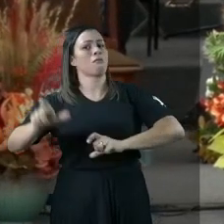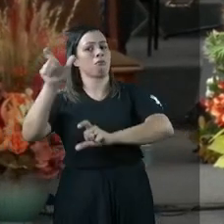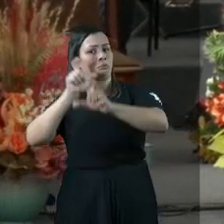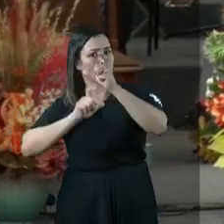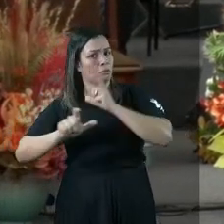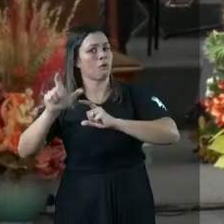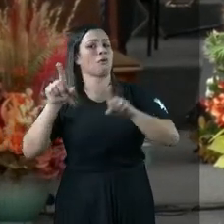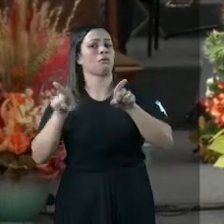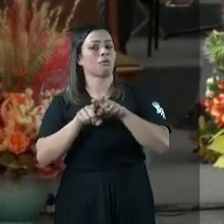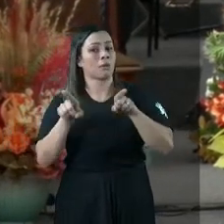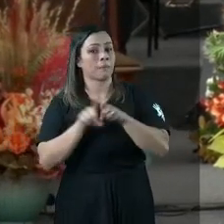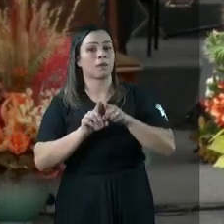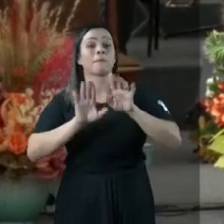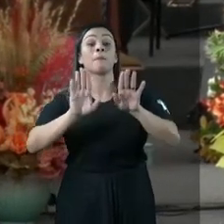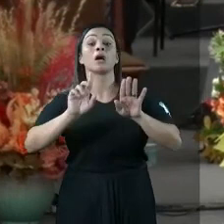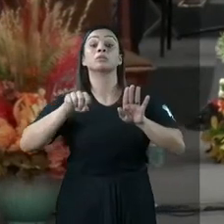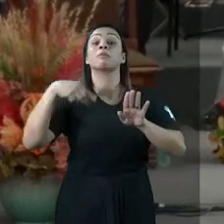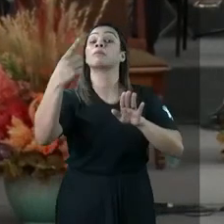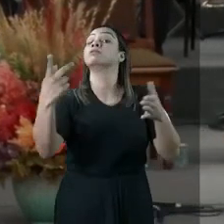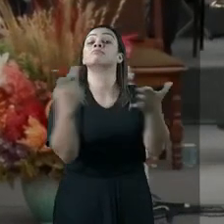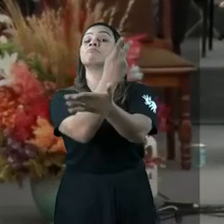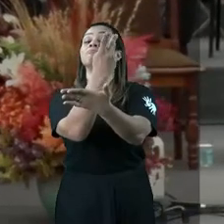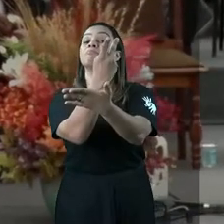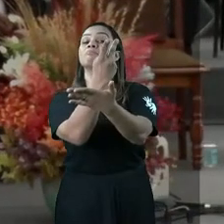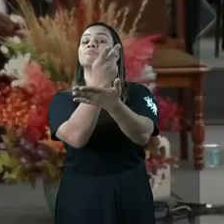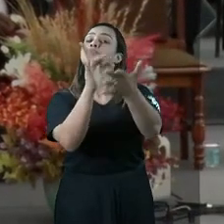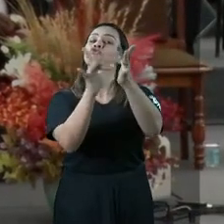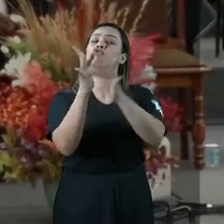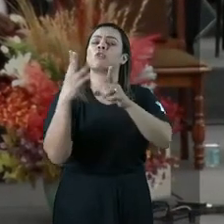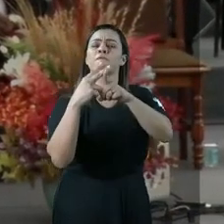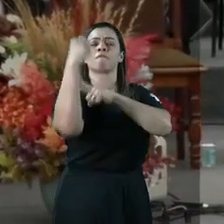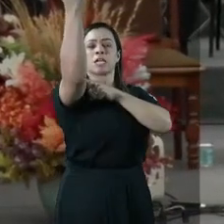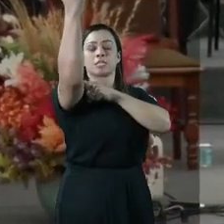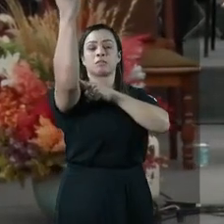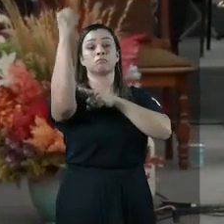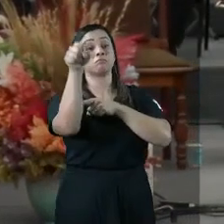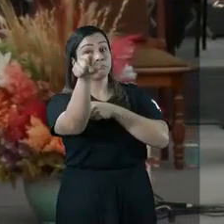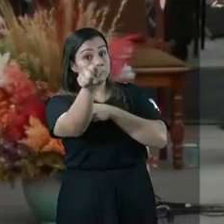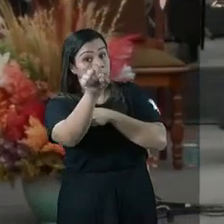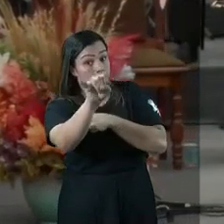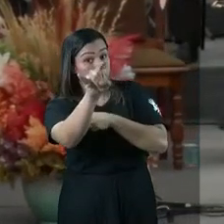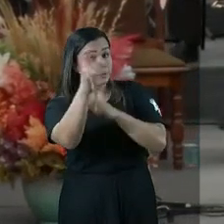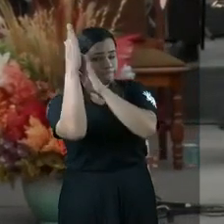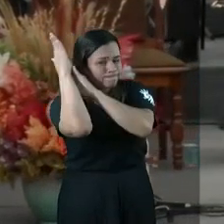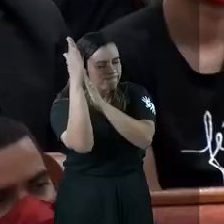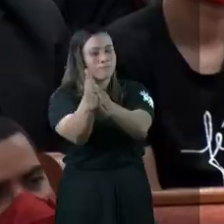depois das nuvens. Eu vou repetir, porque eu senti uma glória pairando a Catedral de Perus. Aguenta